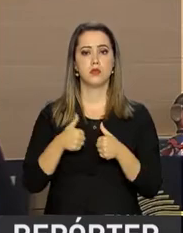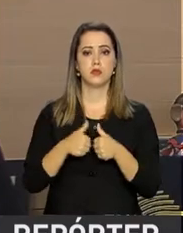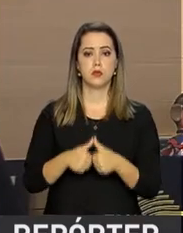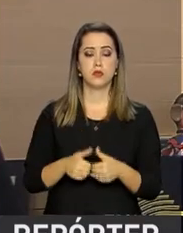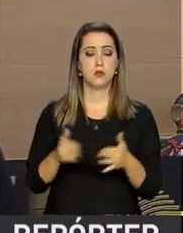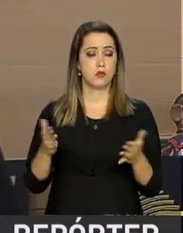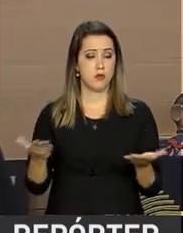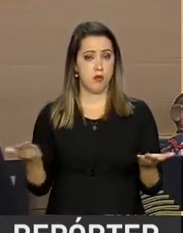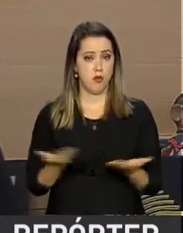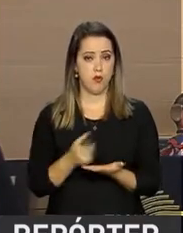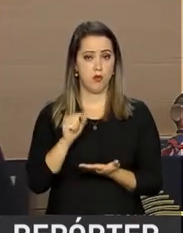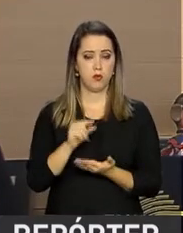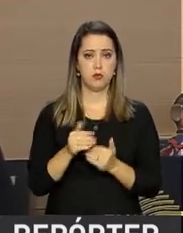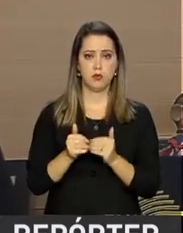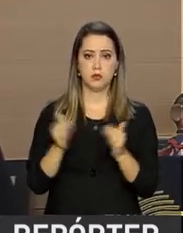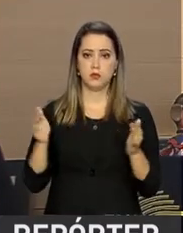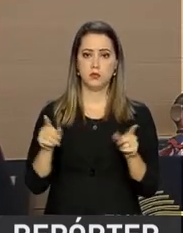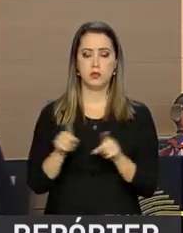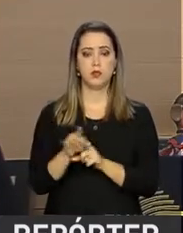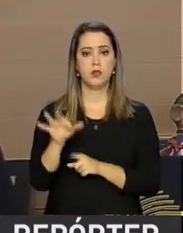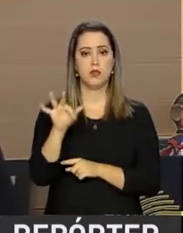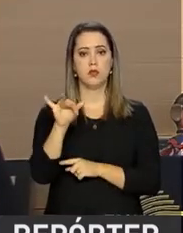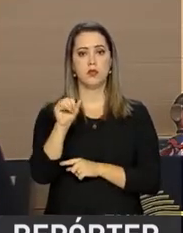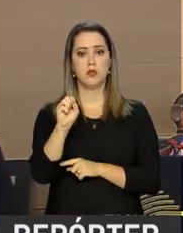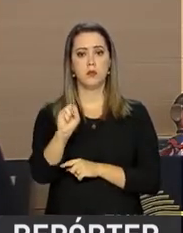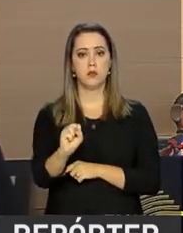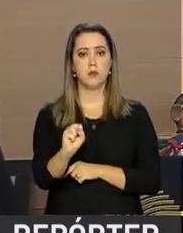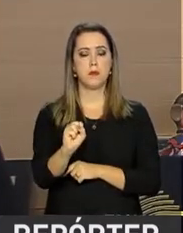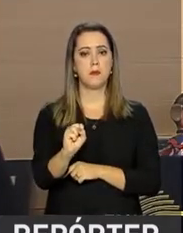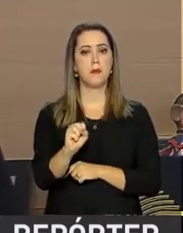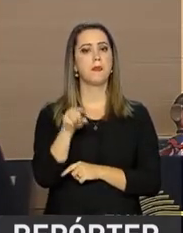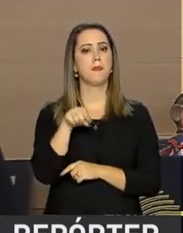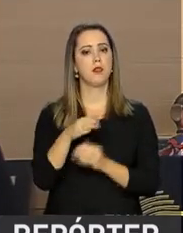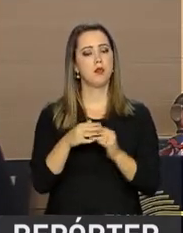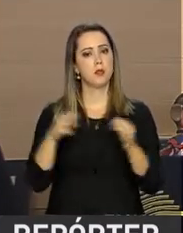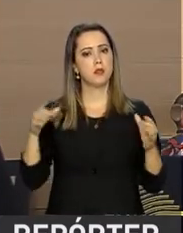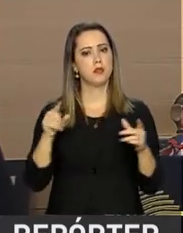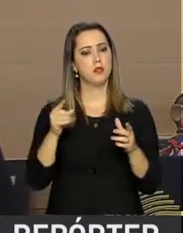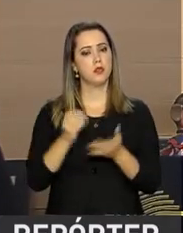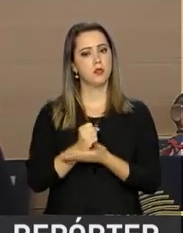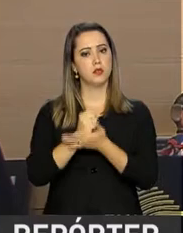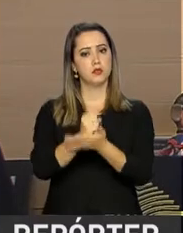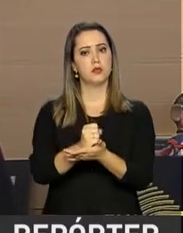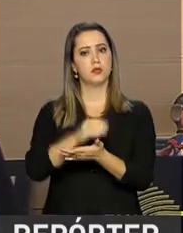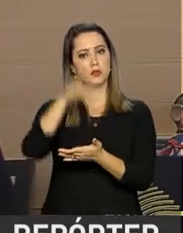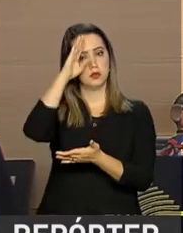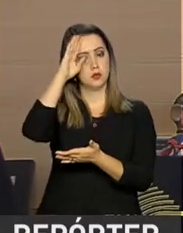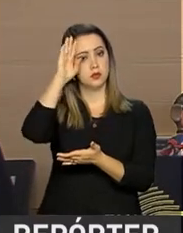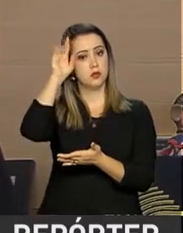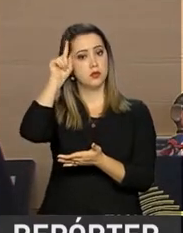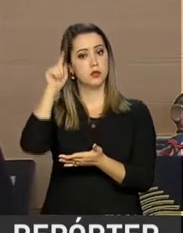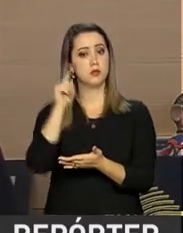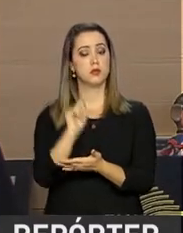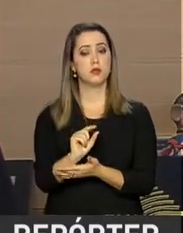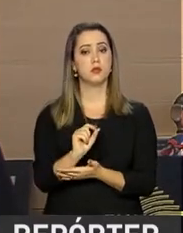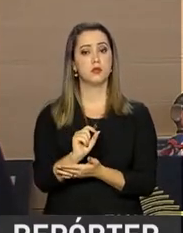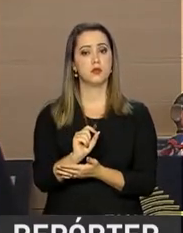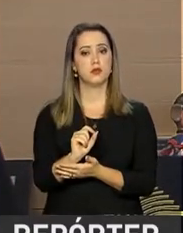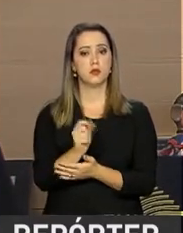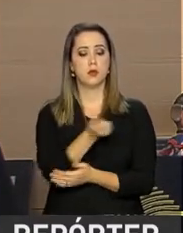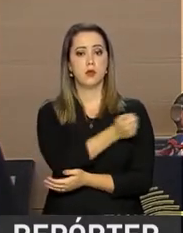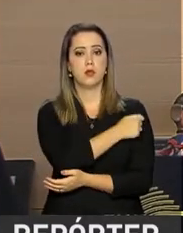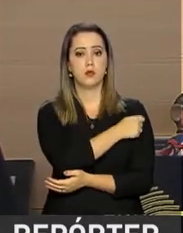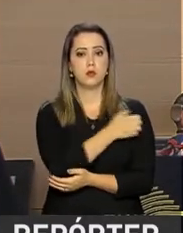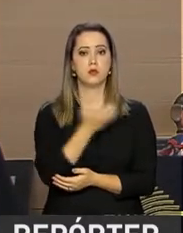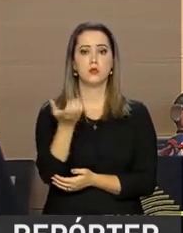ampliando para o financiamento do FIES, para ampliar a oferta ao ensino superior, onde o aluno